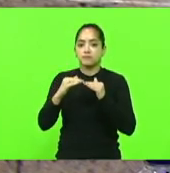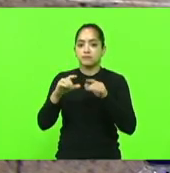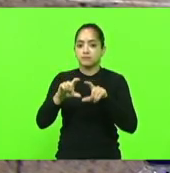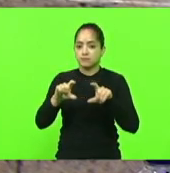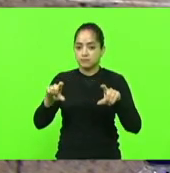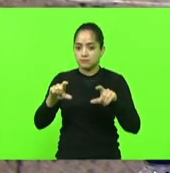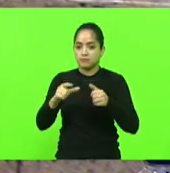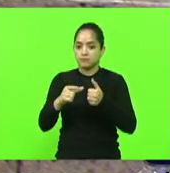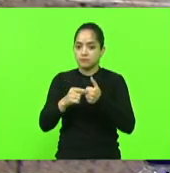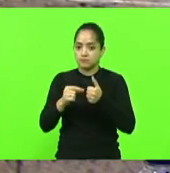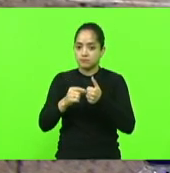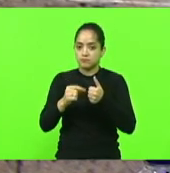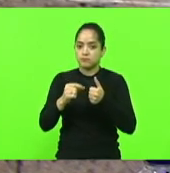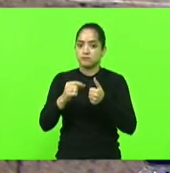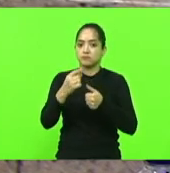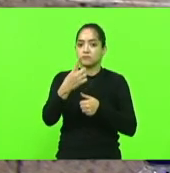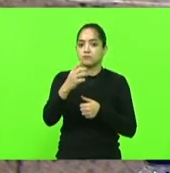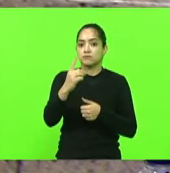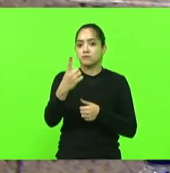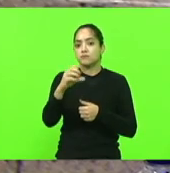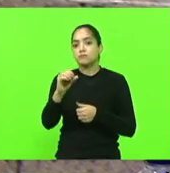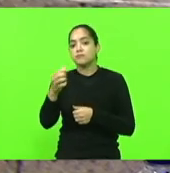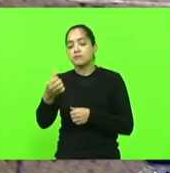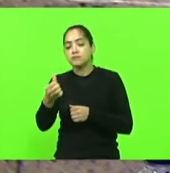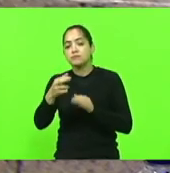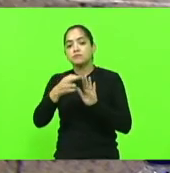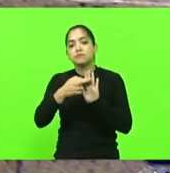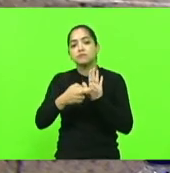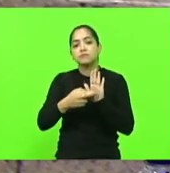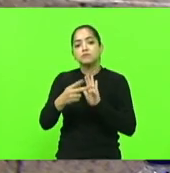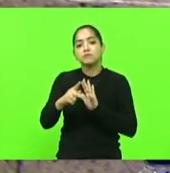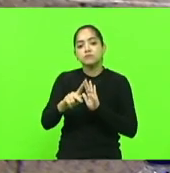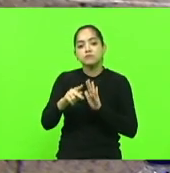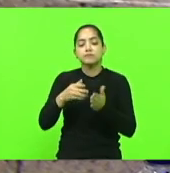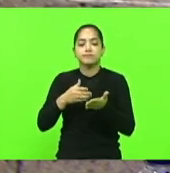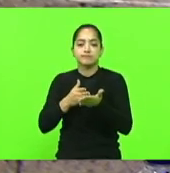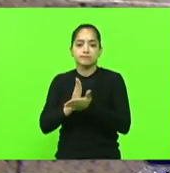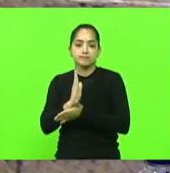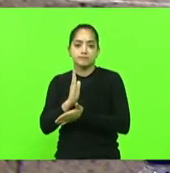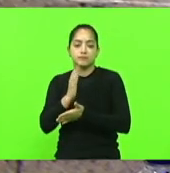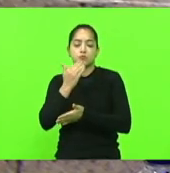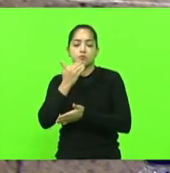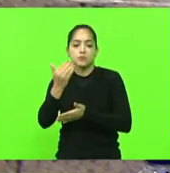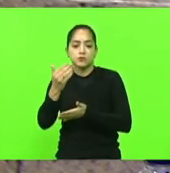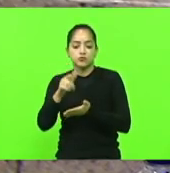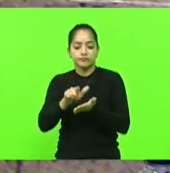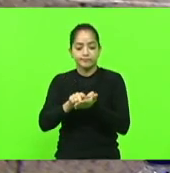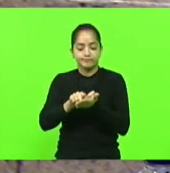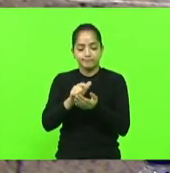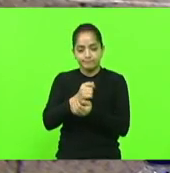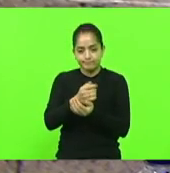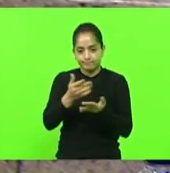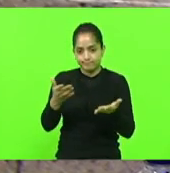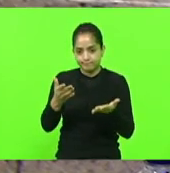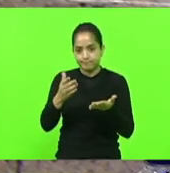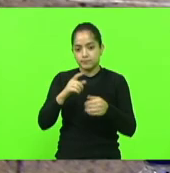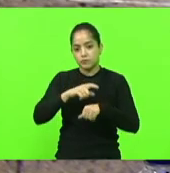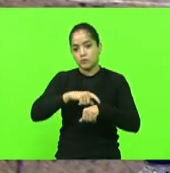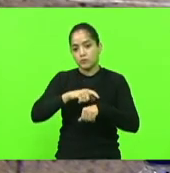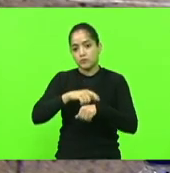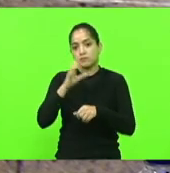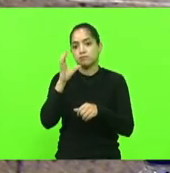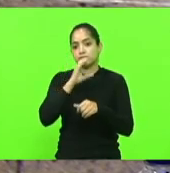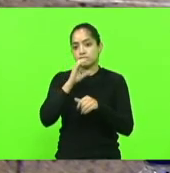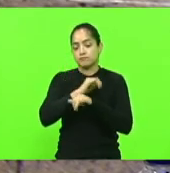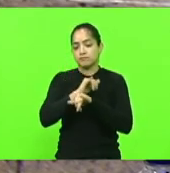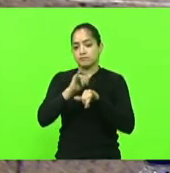artigo 1º do artigo 106 do regimento interno, o senhor presidente deu a por aprovado. Expediente, o senhor presidente solicitou que se procedesse à distribuição. Breves comunicações. Fizeram uso da palavra